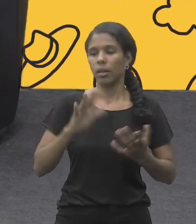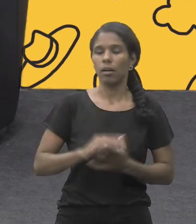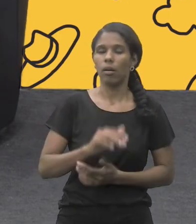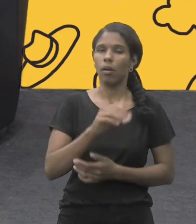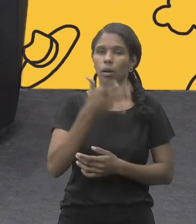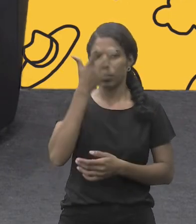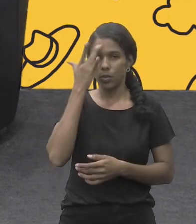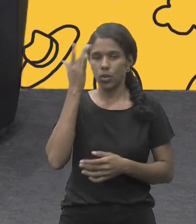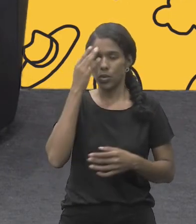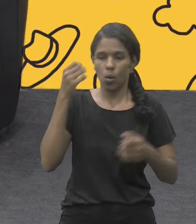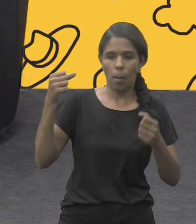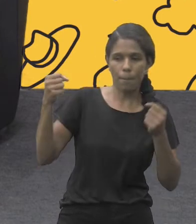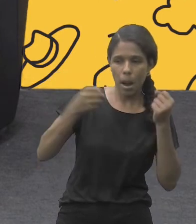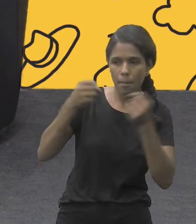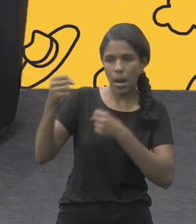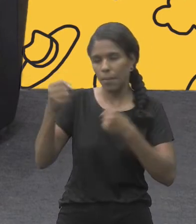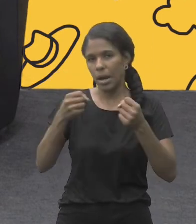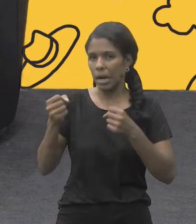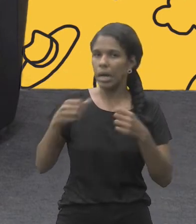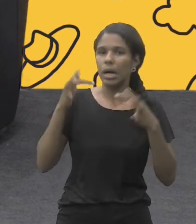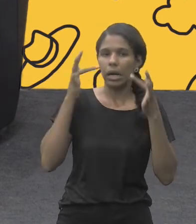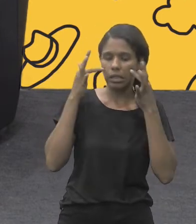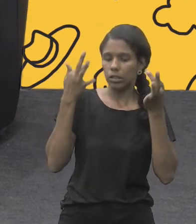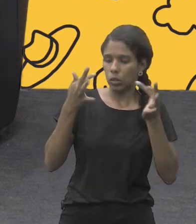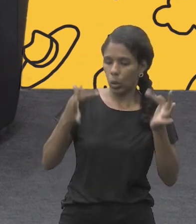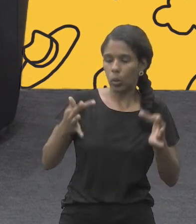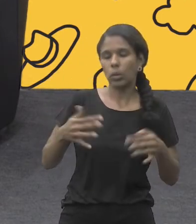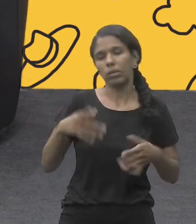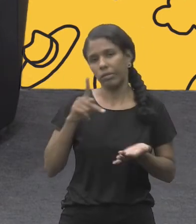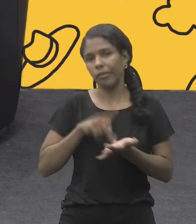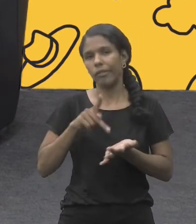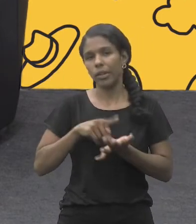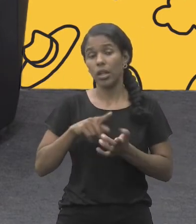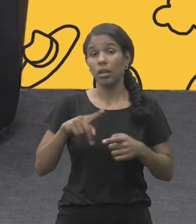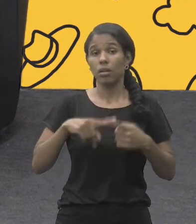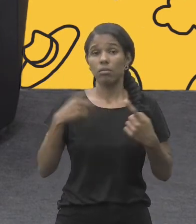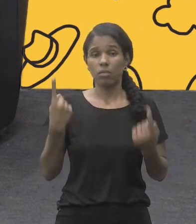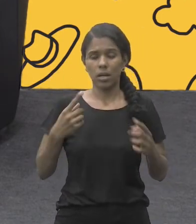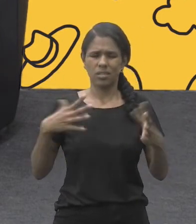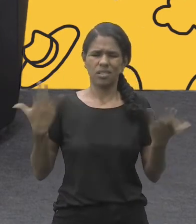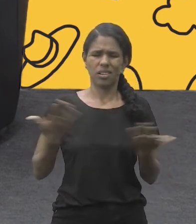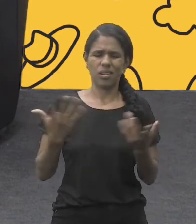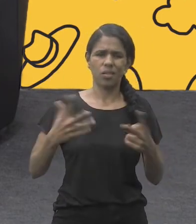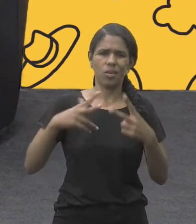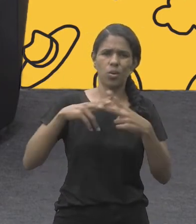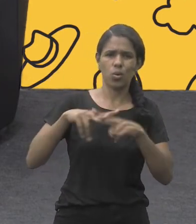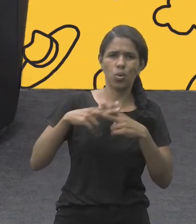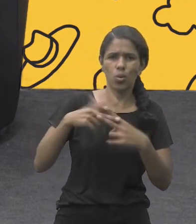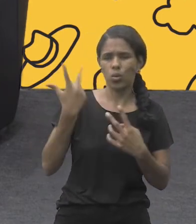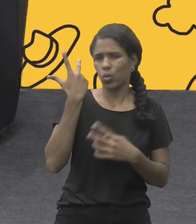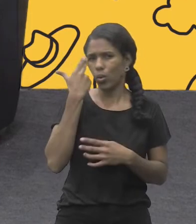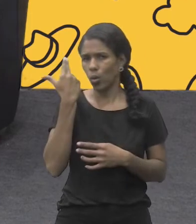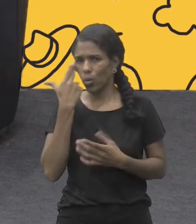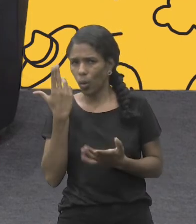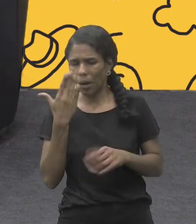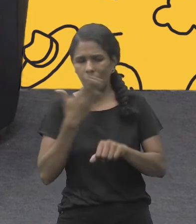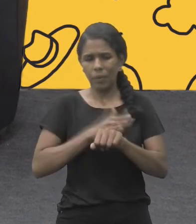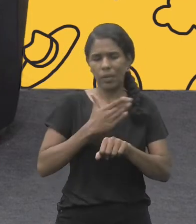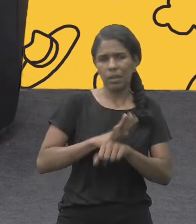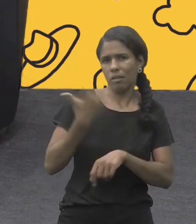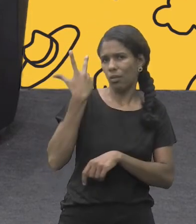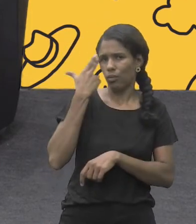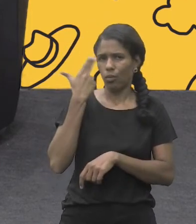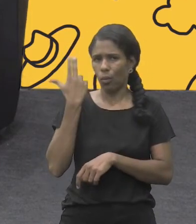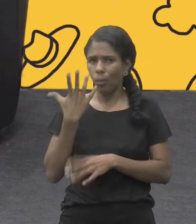jiu-jitsu, você é muito difícil. Por exemplo, no jiu-jitsu, por exemplo, quando você aplica uma chave de braço de estrangulamento